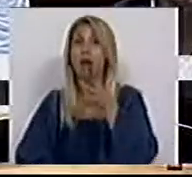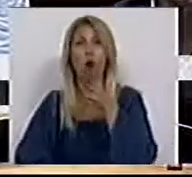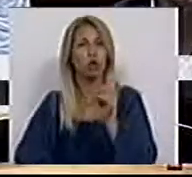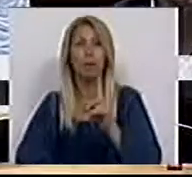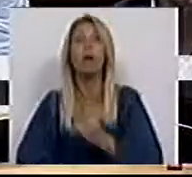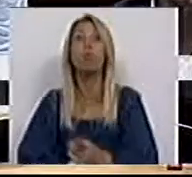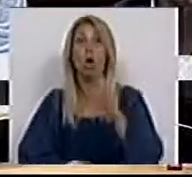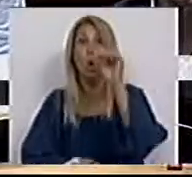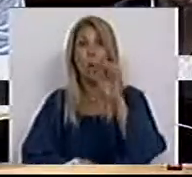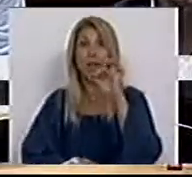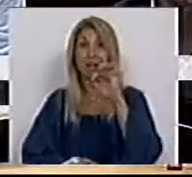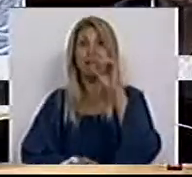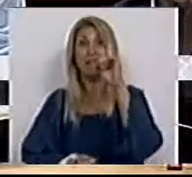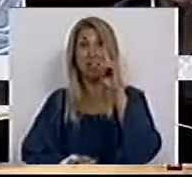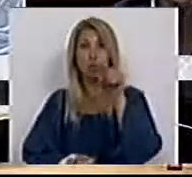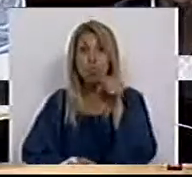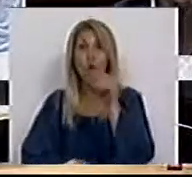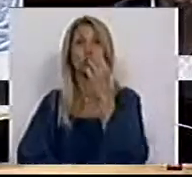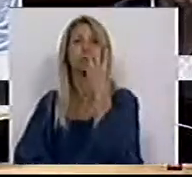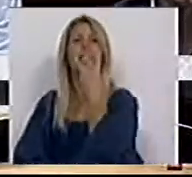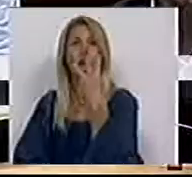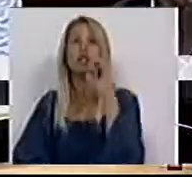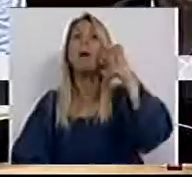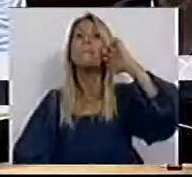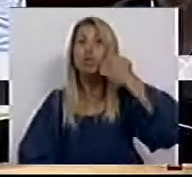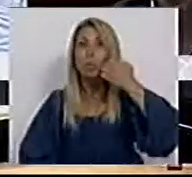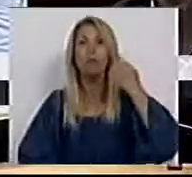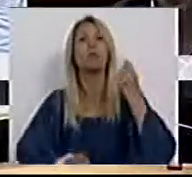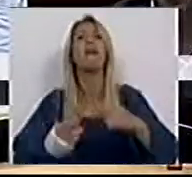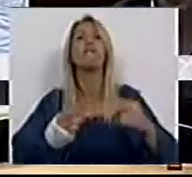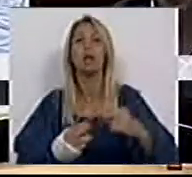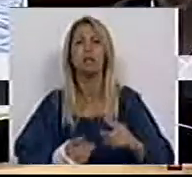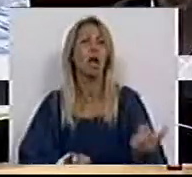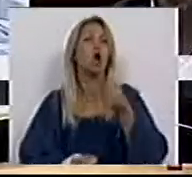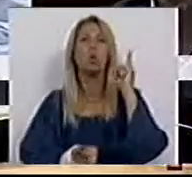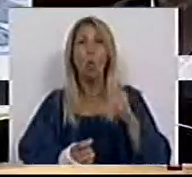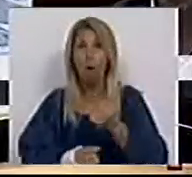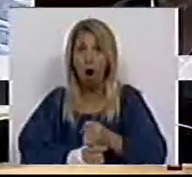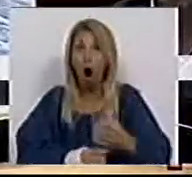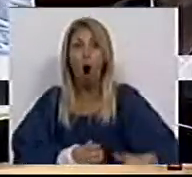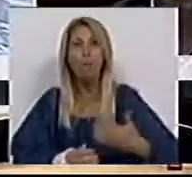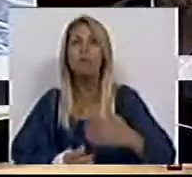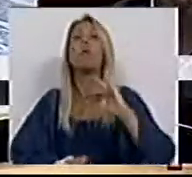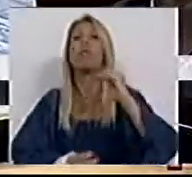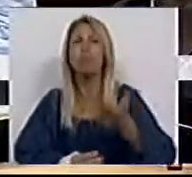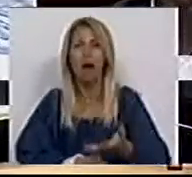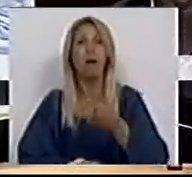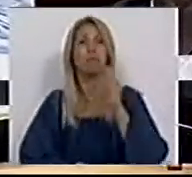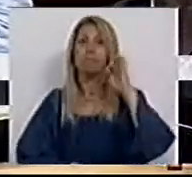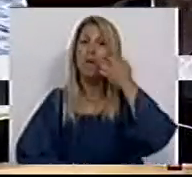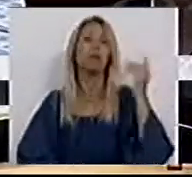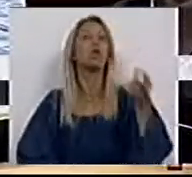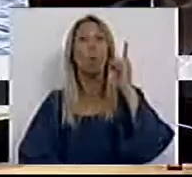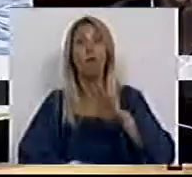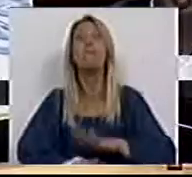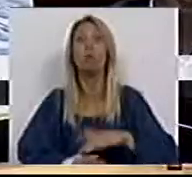86,3% dos prejuízos eram prejuízos financeiros. Não é a operação que dá prejuízo. O que dá prejuízo são os juros que é preciso